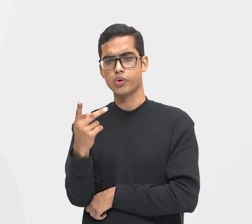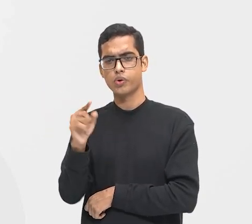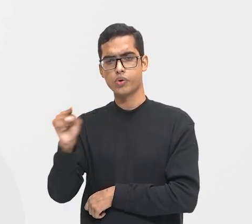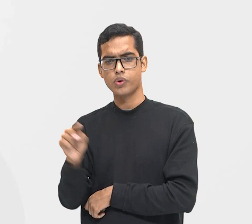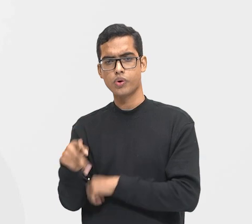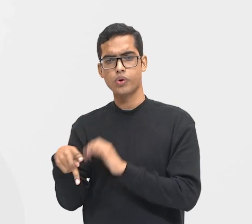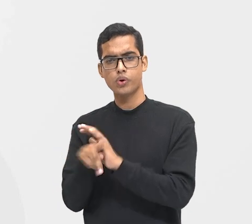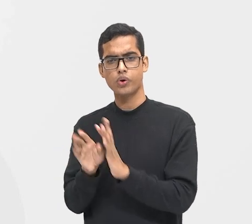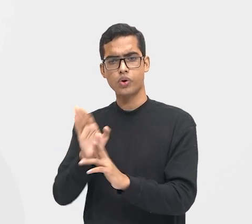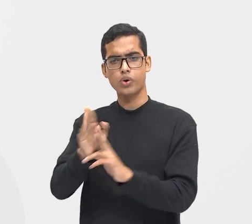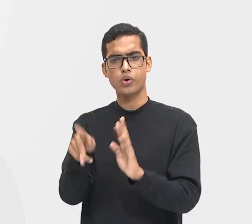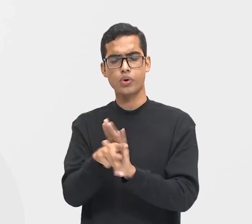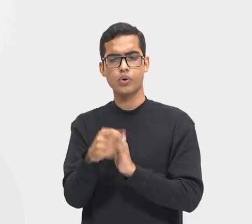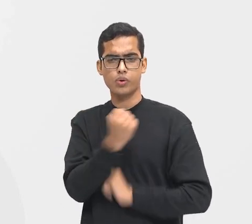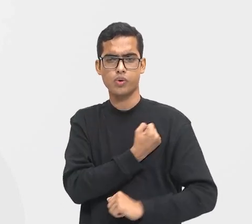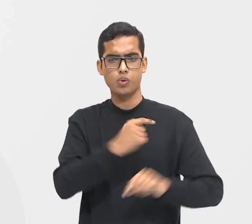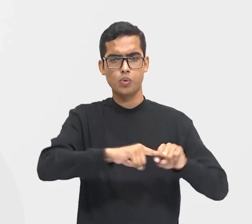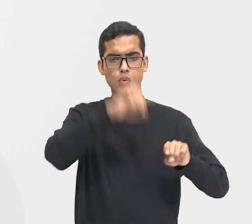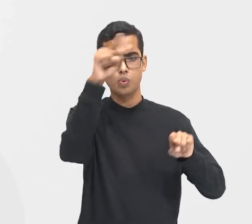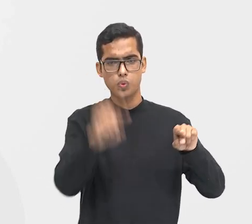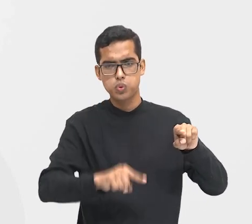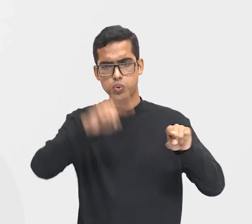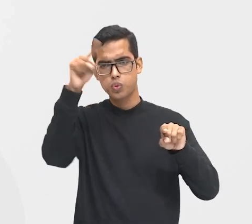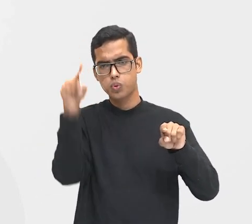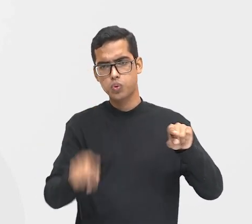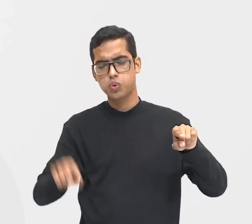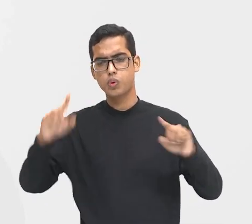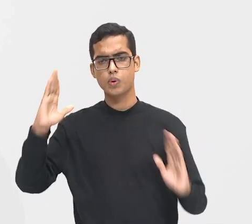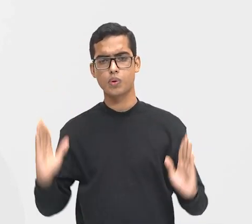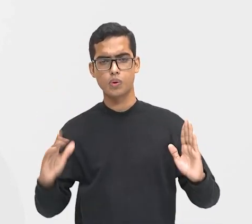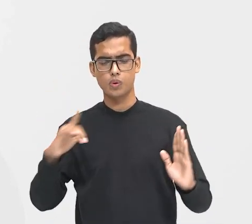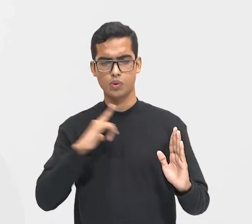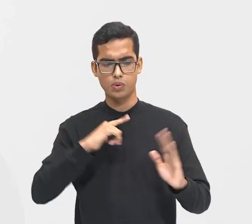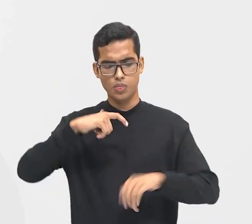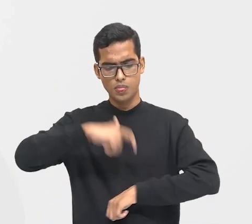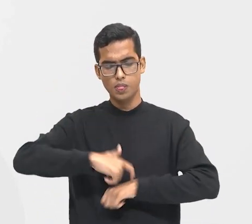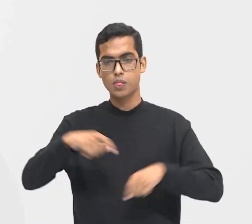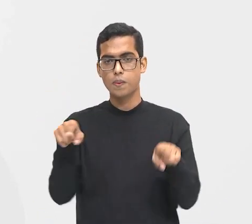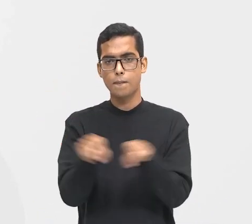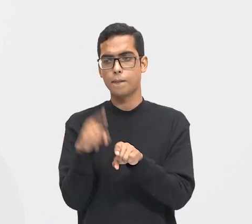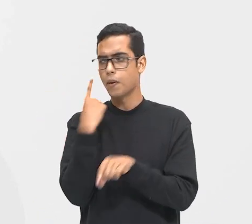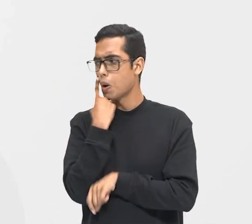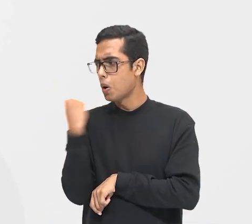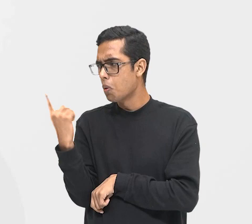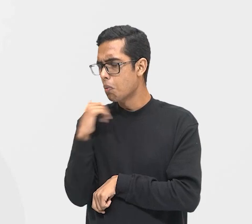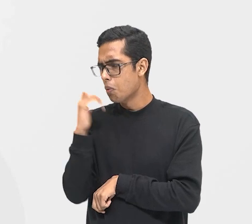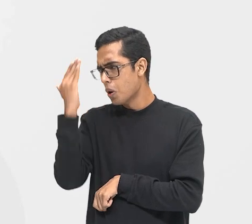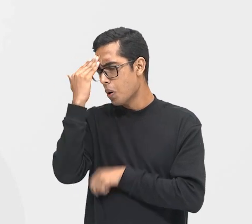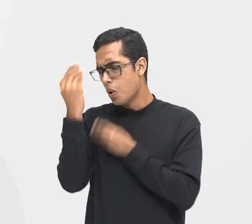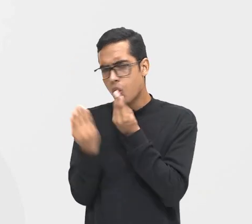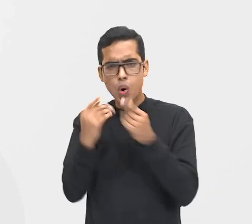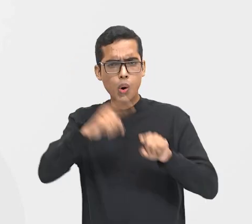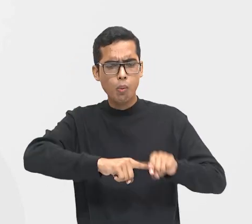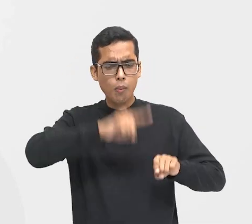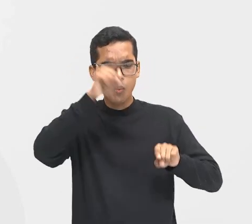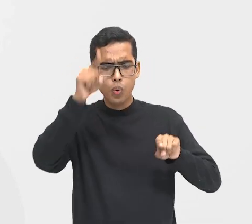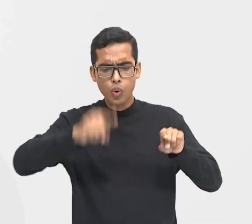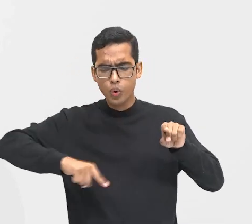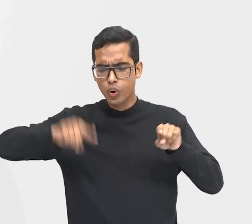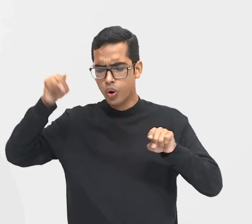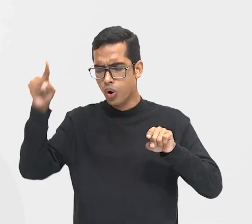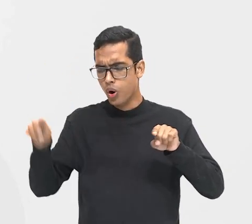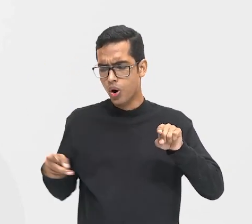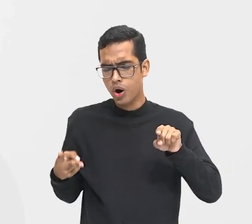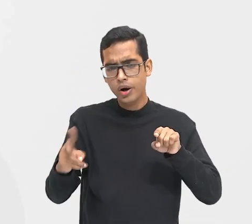onda em determinado intervalo de tempo, né? Então, para a gente mensurar ali essa frequência, né, é importante levar o